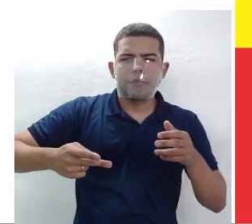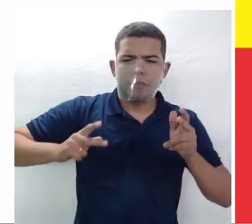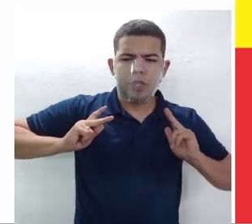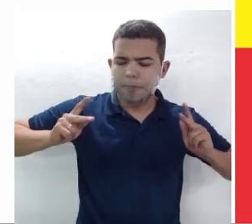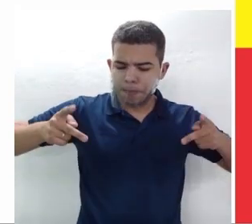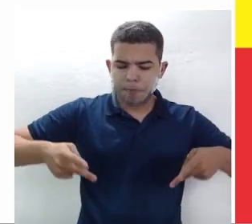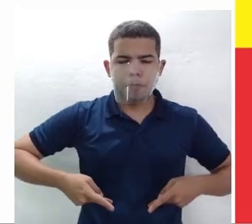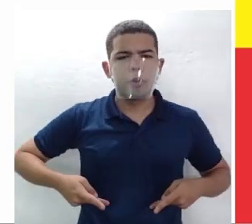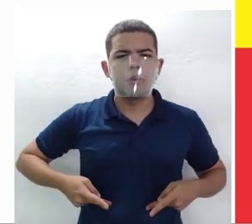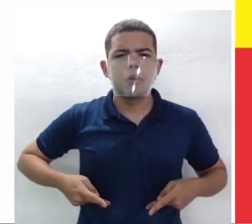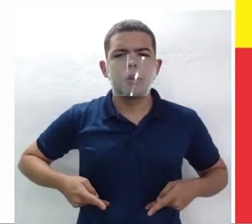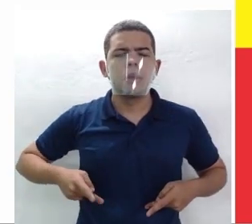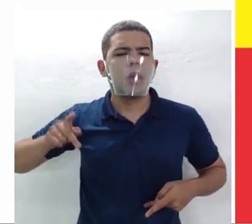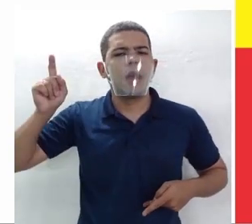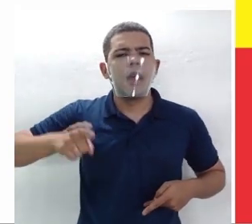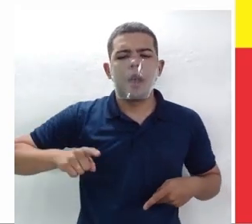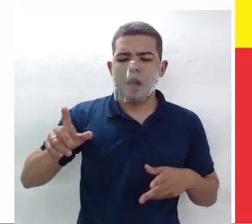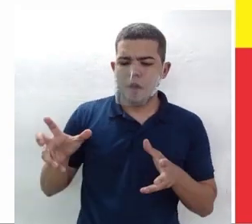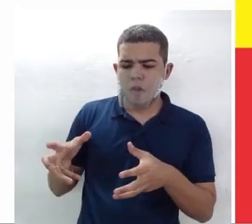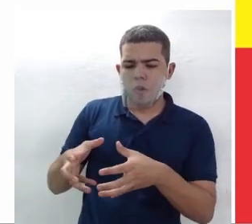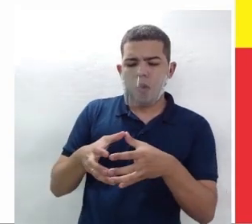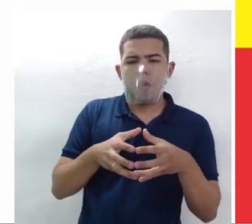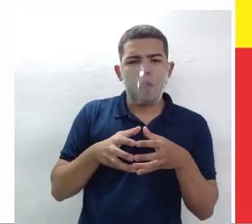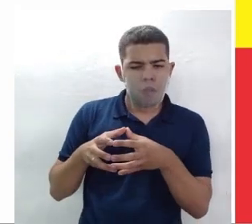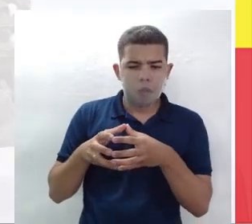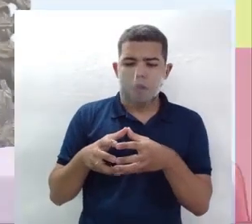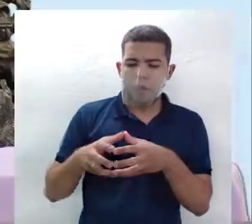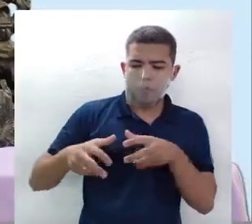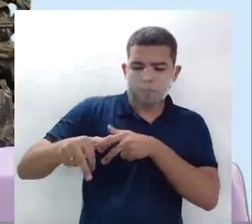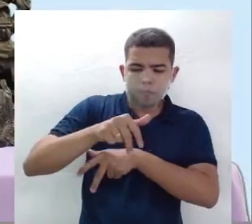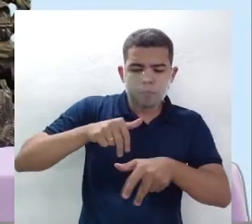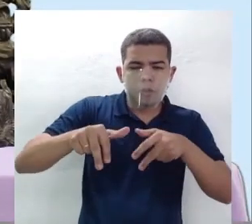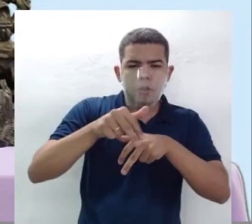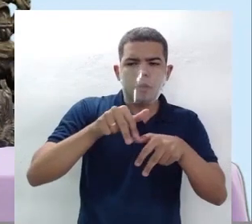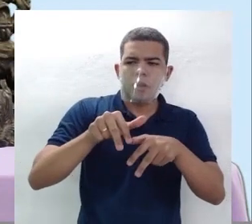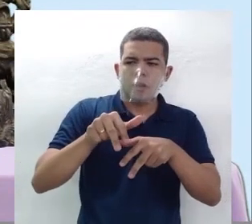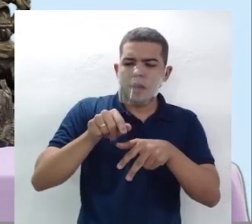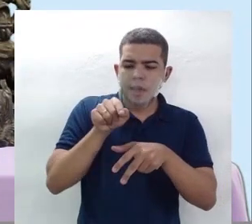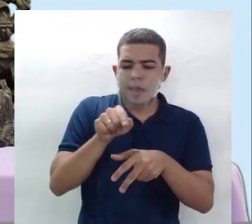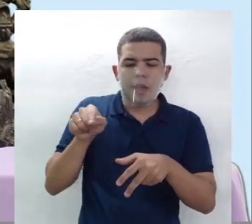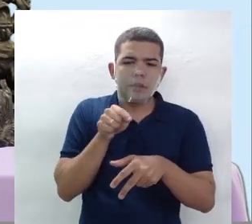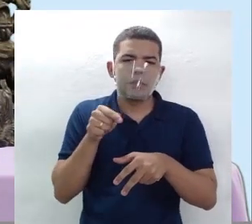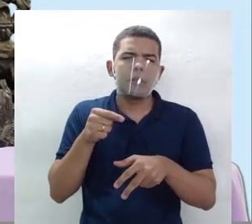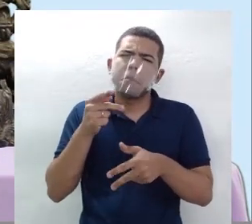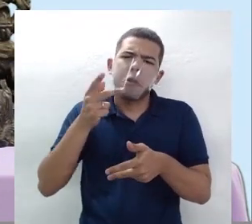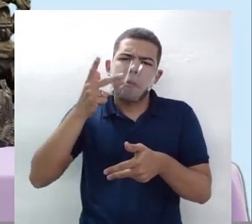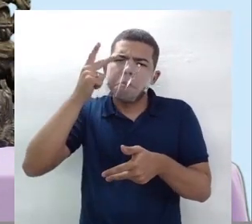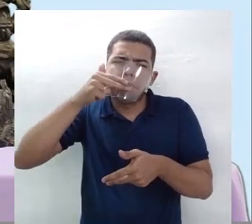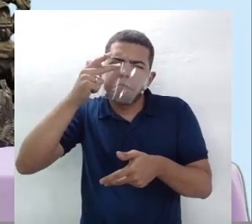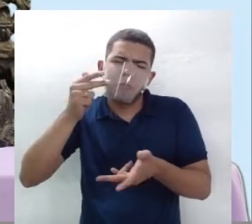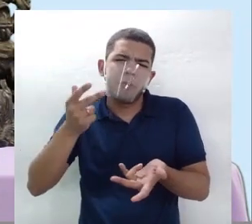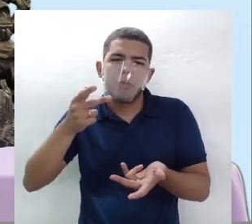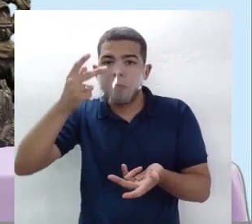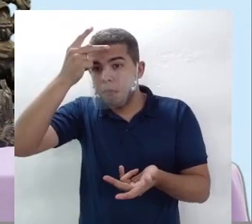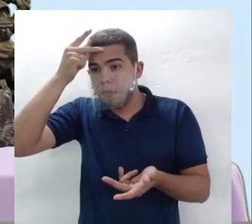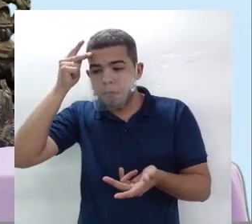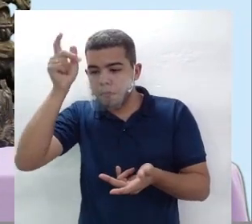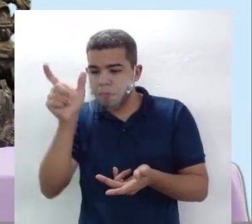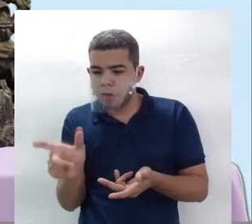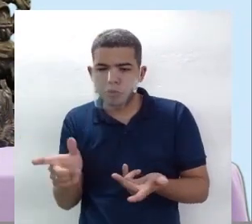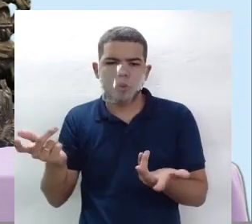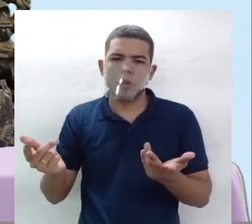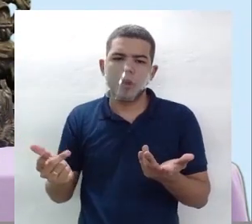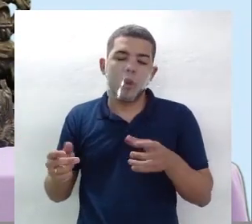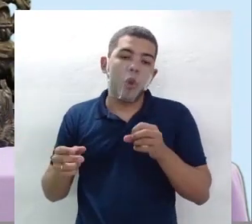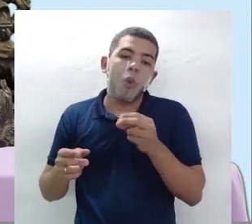estou falando de um conjunto de indivíduos da mesma espécie. Então, na imagem que